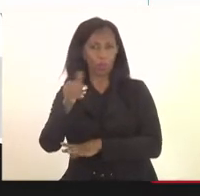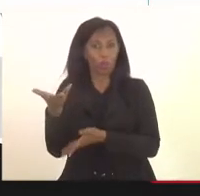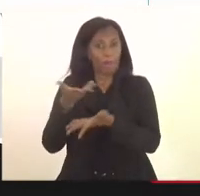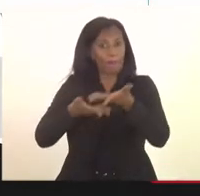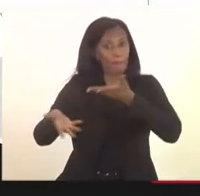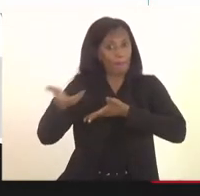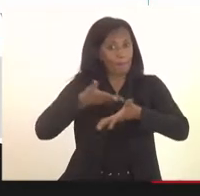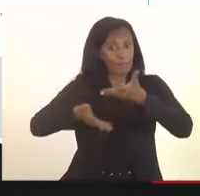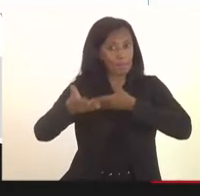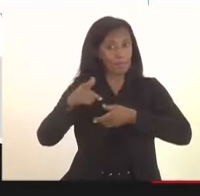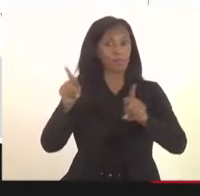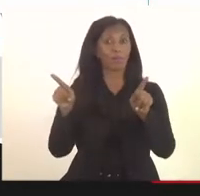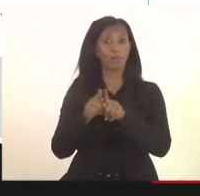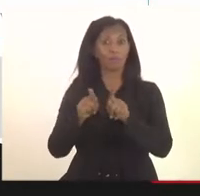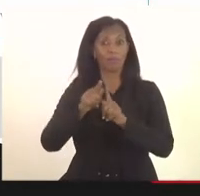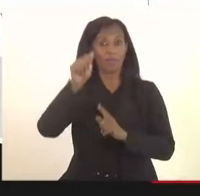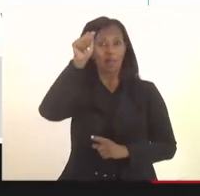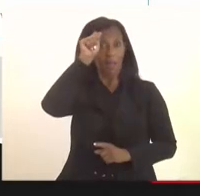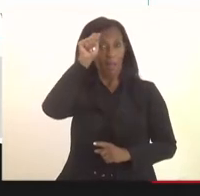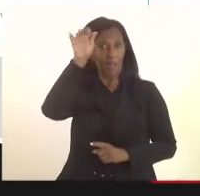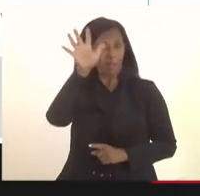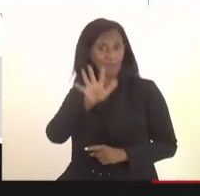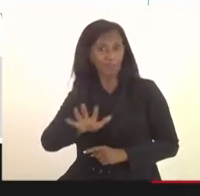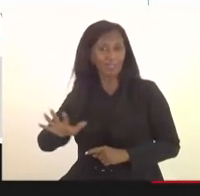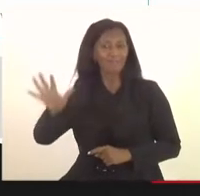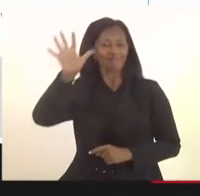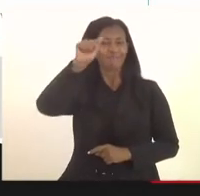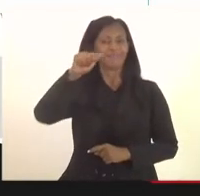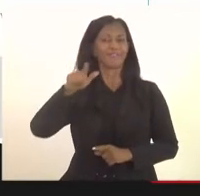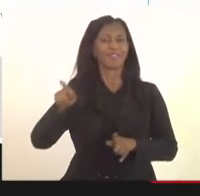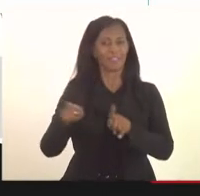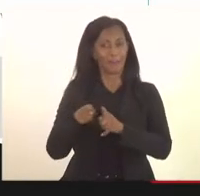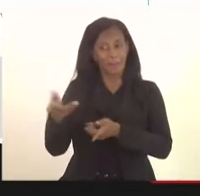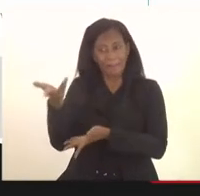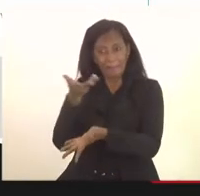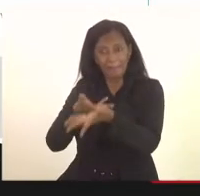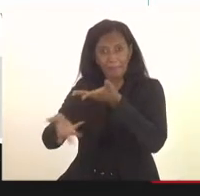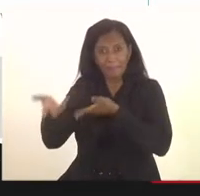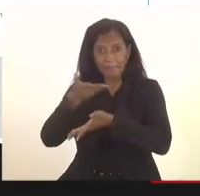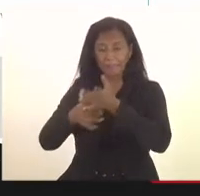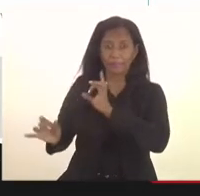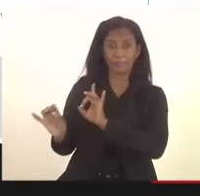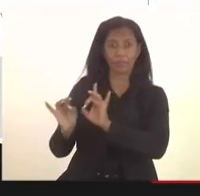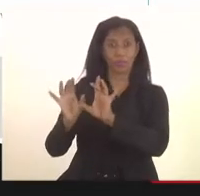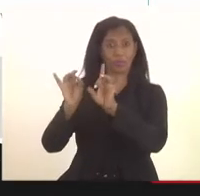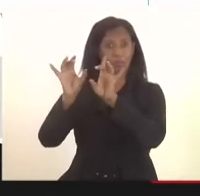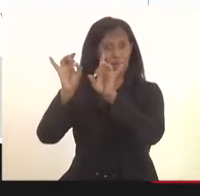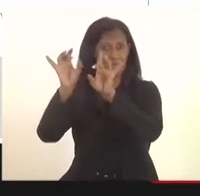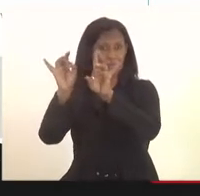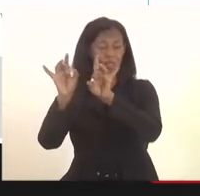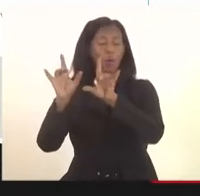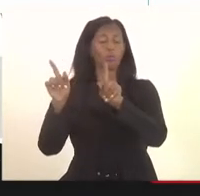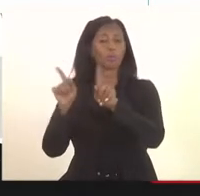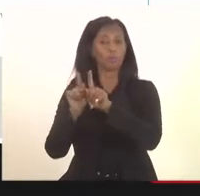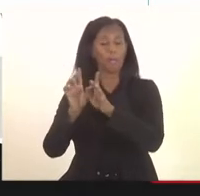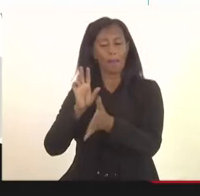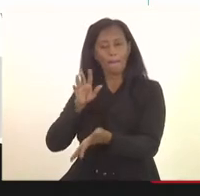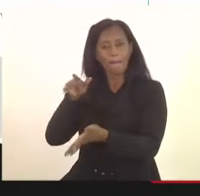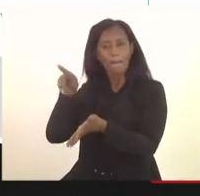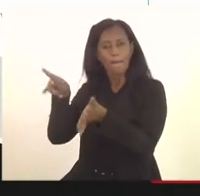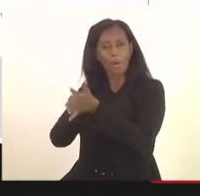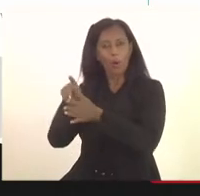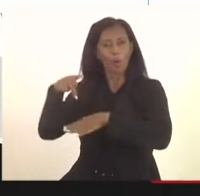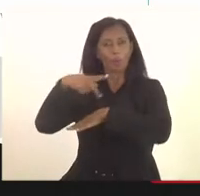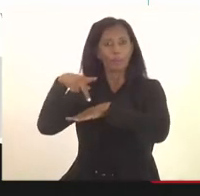grande, na África do Sul, tanto na parte downstream, a gente vai falar um pouco mais, mas também participação de exploração onshore, no Sudão, por exemplo.